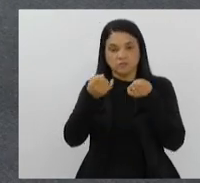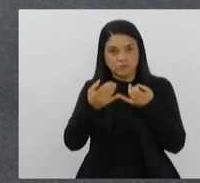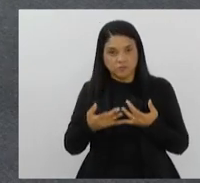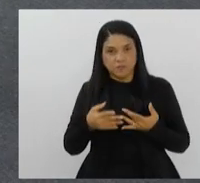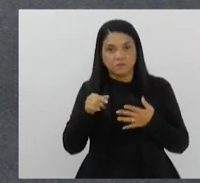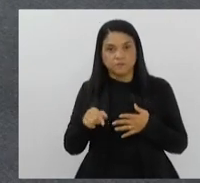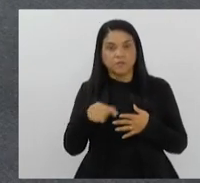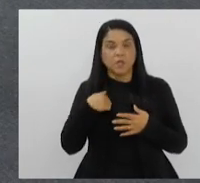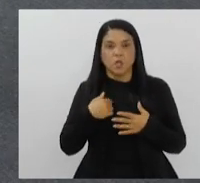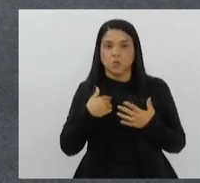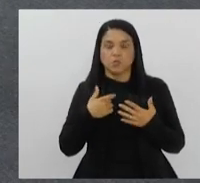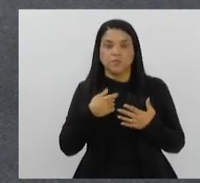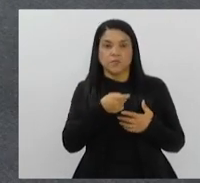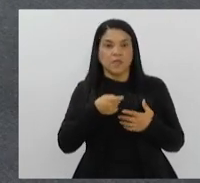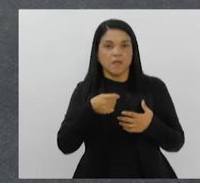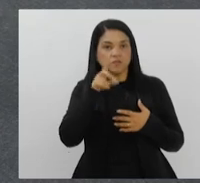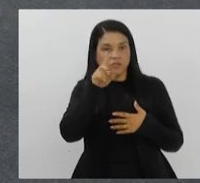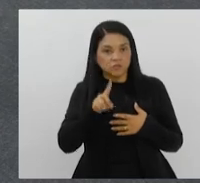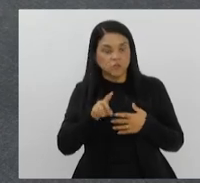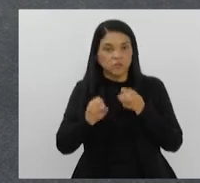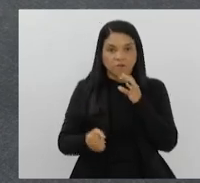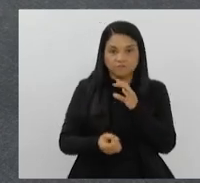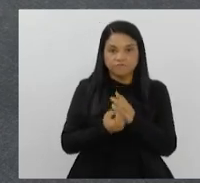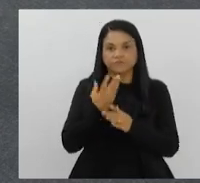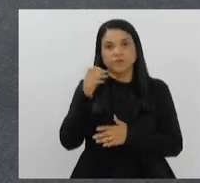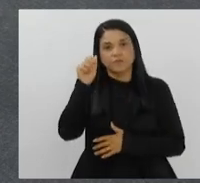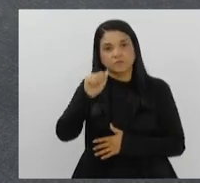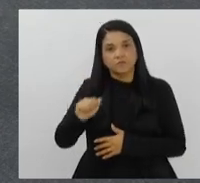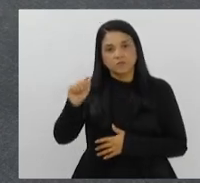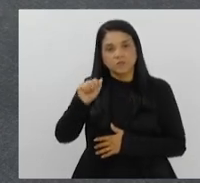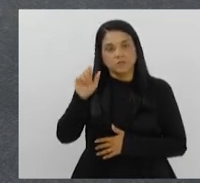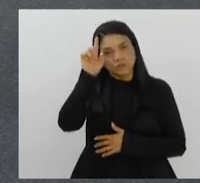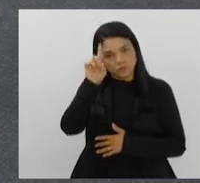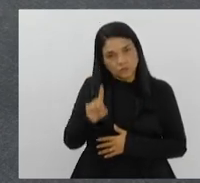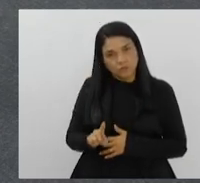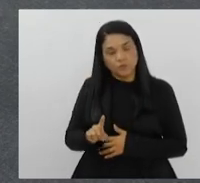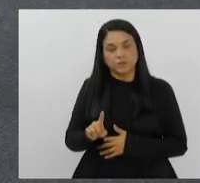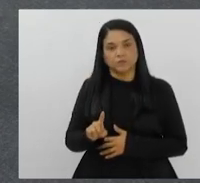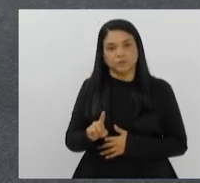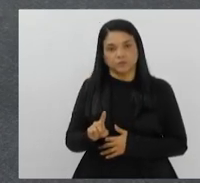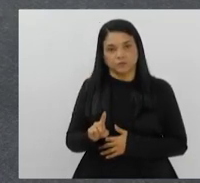mais diretora, mas sou uma das fundadoras da Associação dos Diretores.